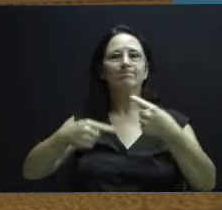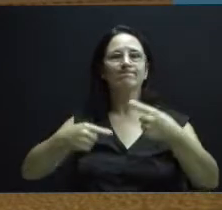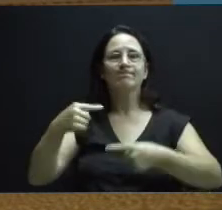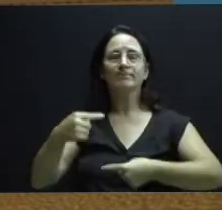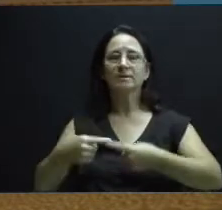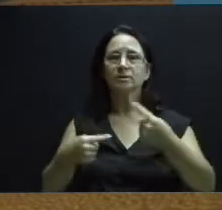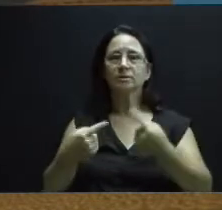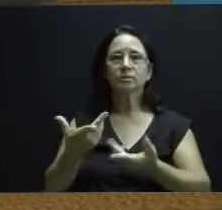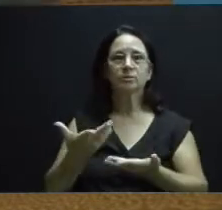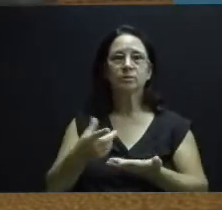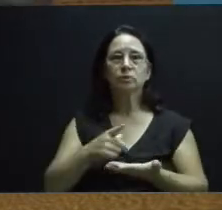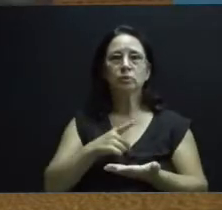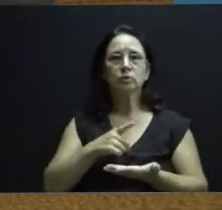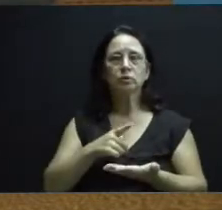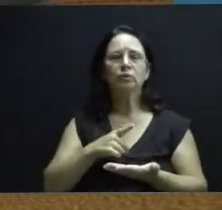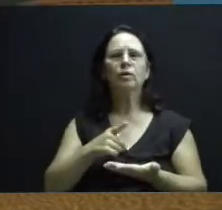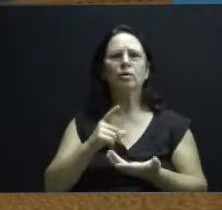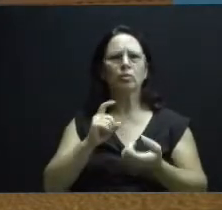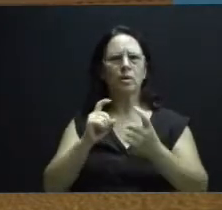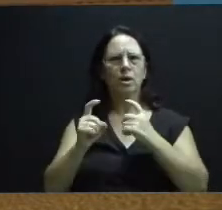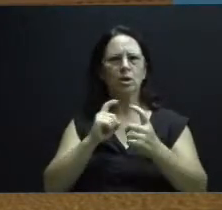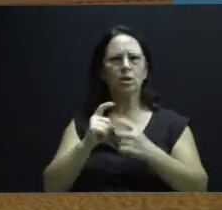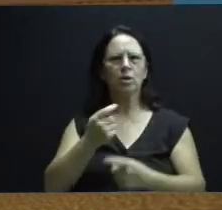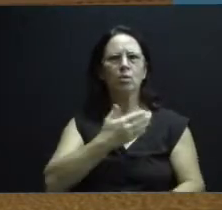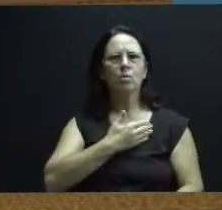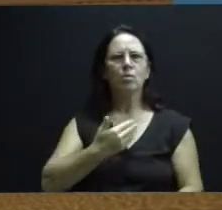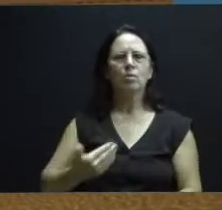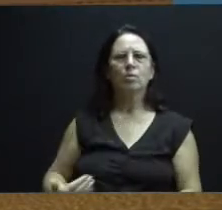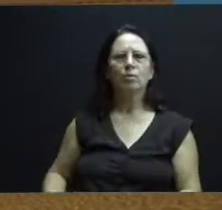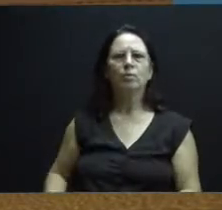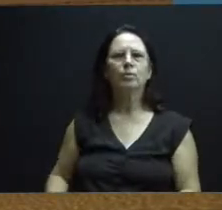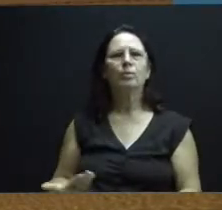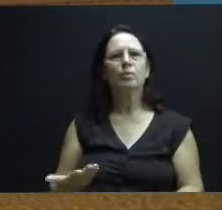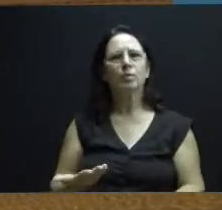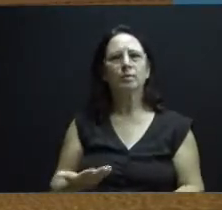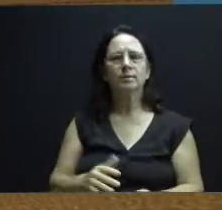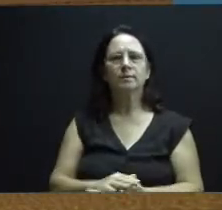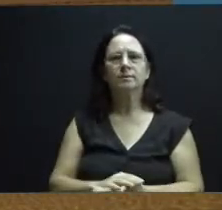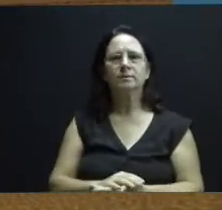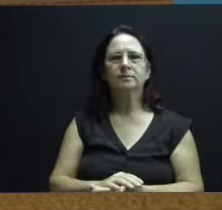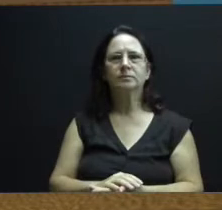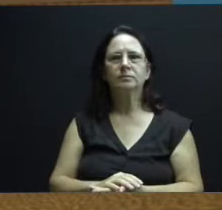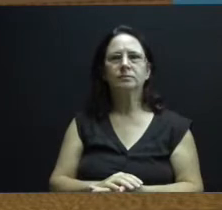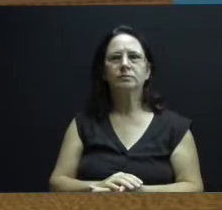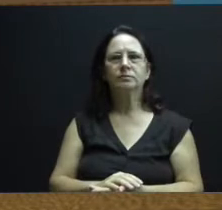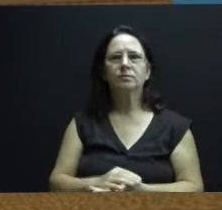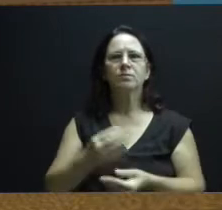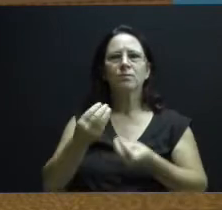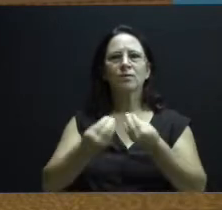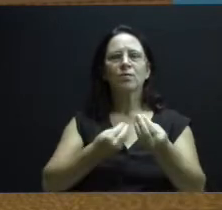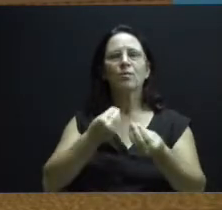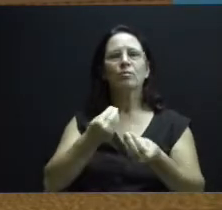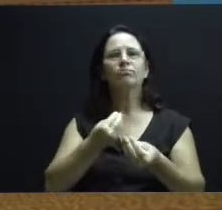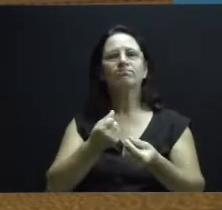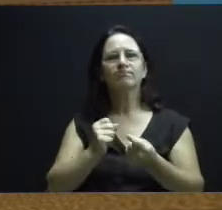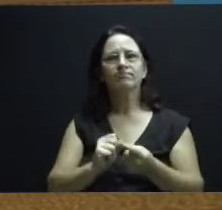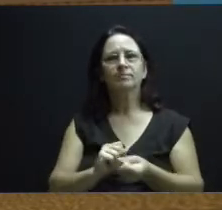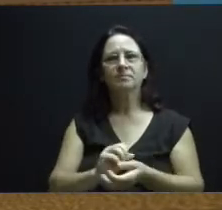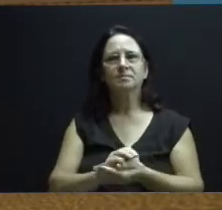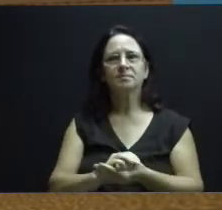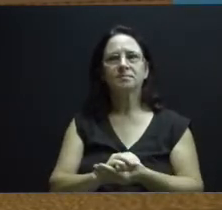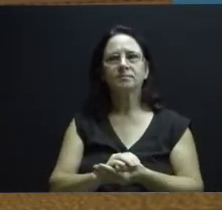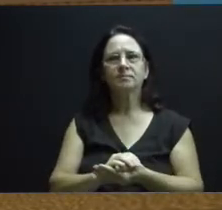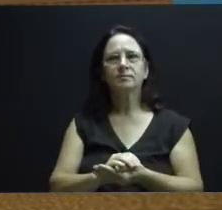tivermos uma audiência pública até que ponto que sair podemos entrar o que